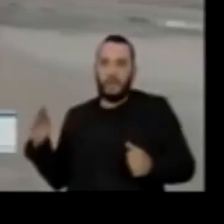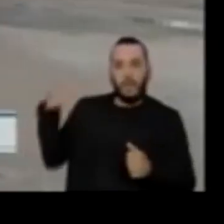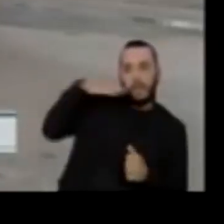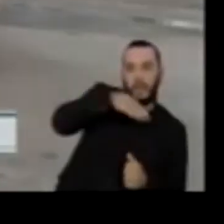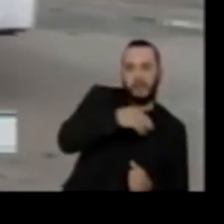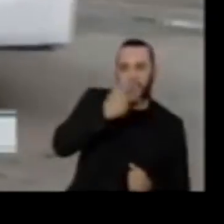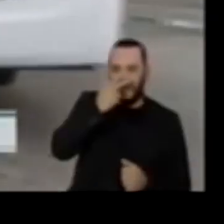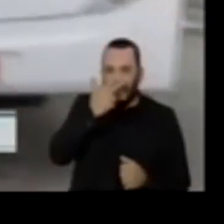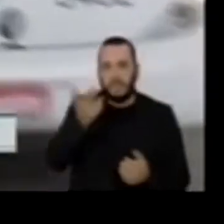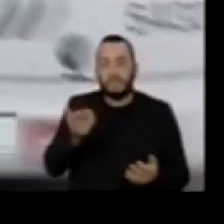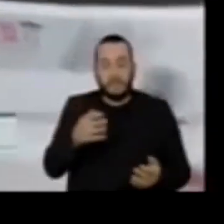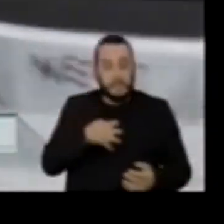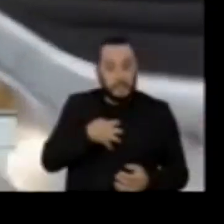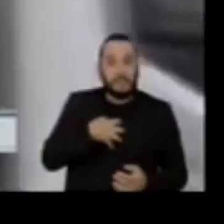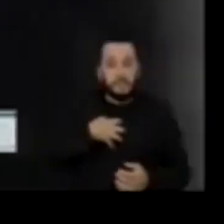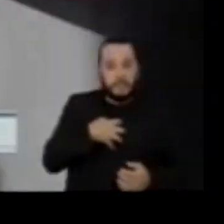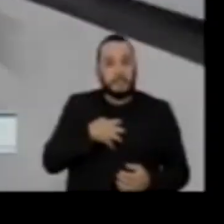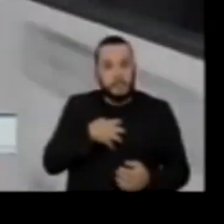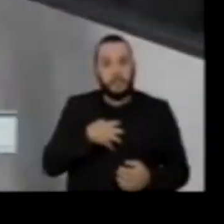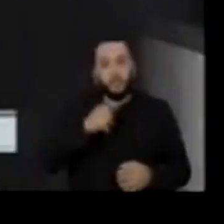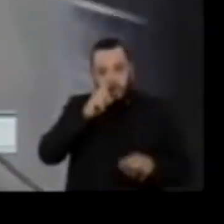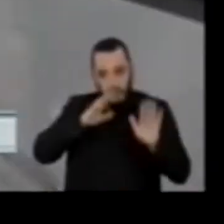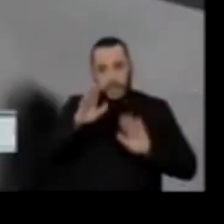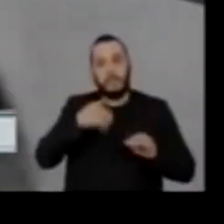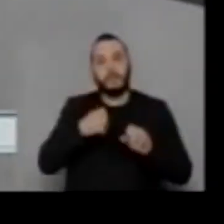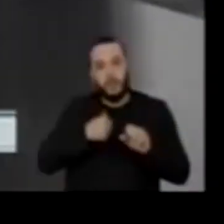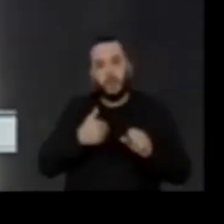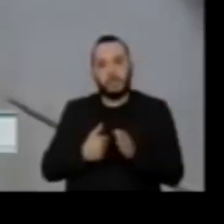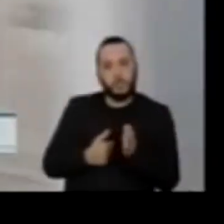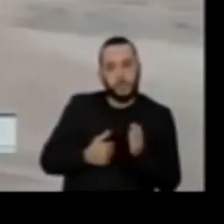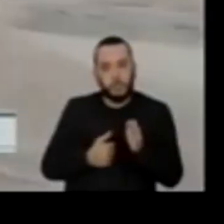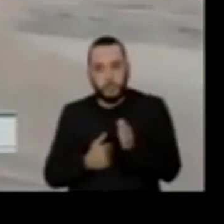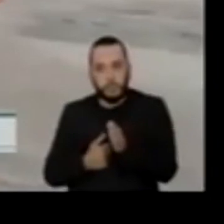Então qualquer buraco, qualquer deslize, o ciclista realmente pode cair.